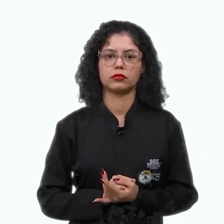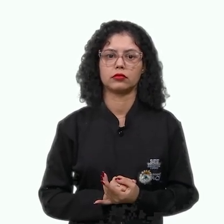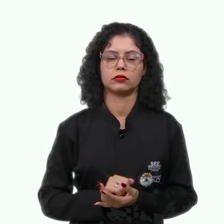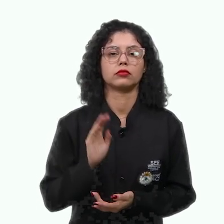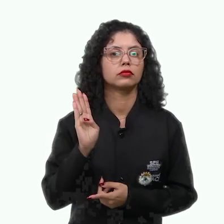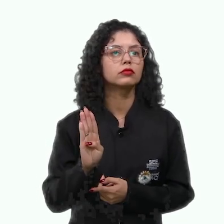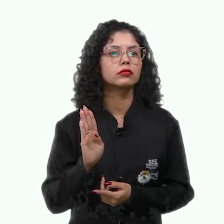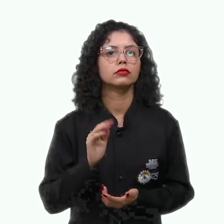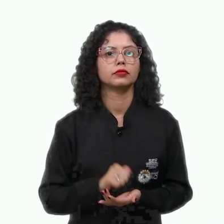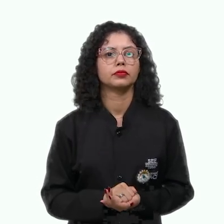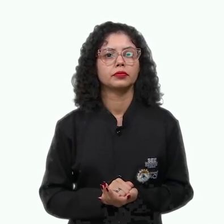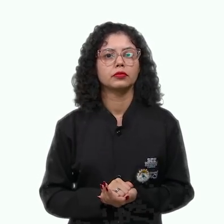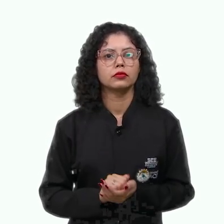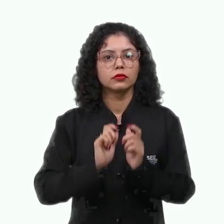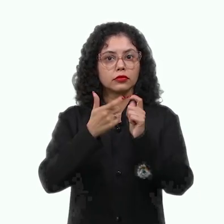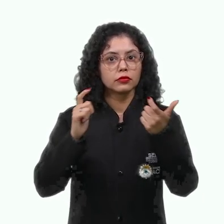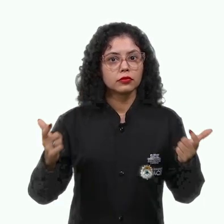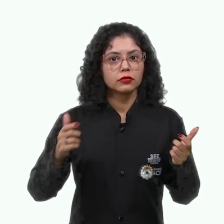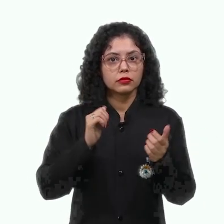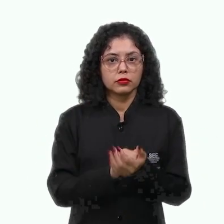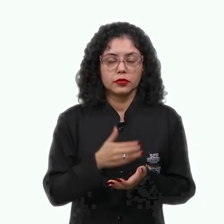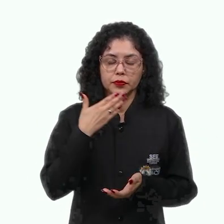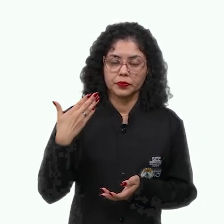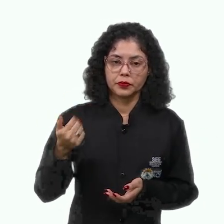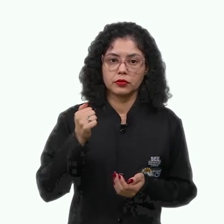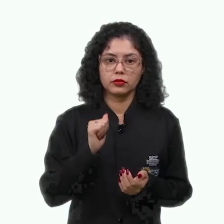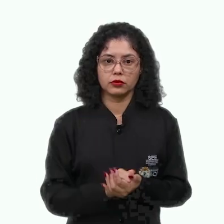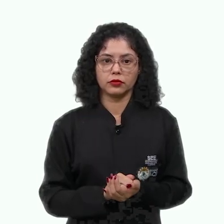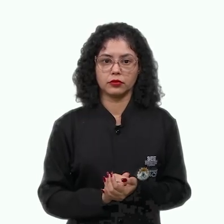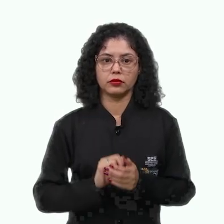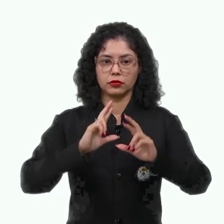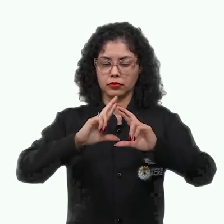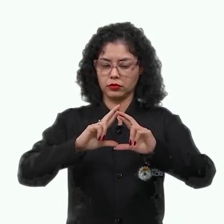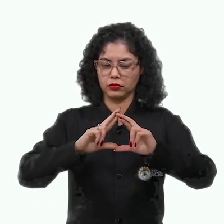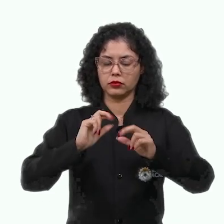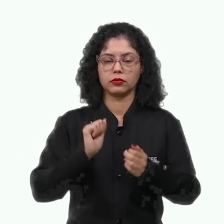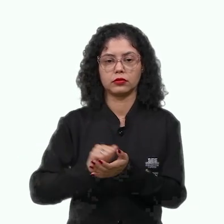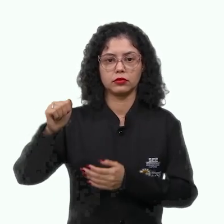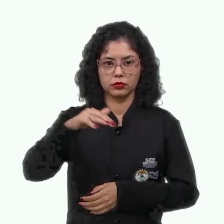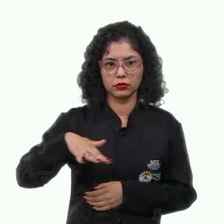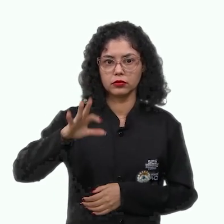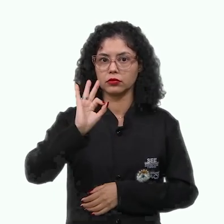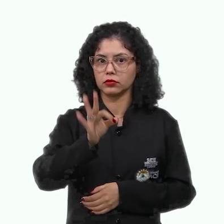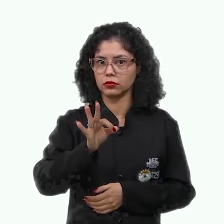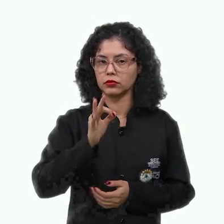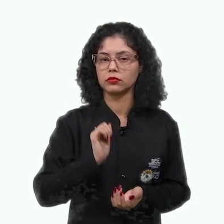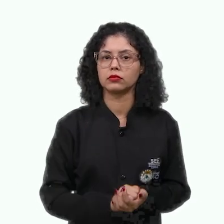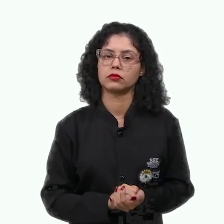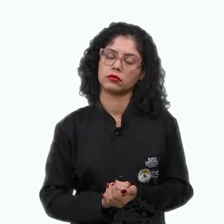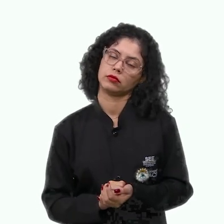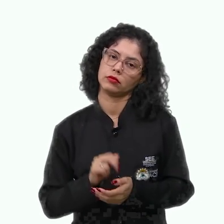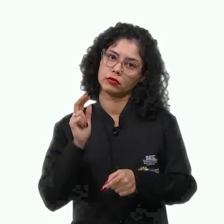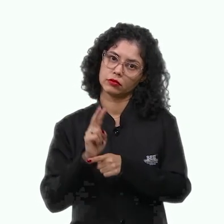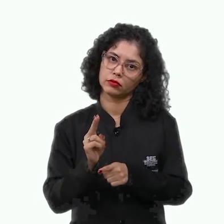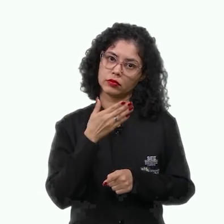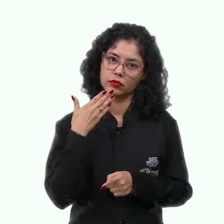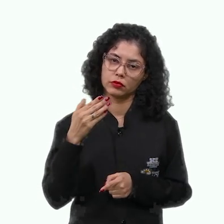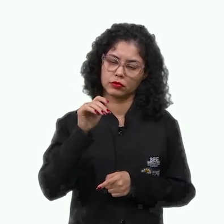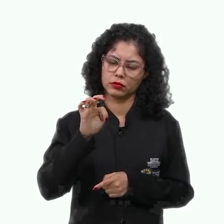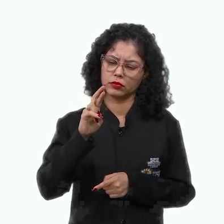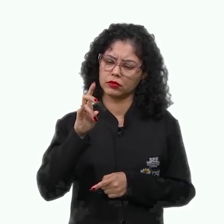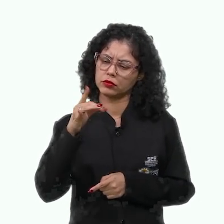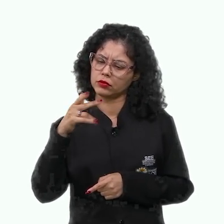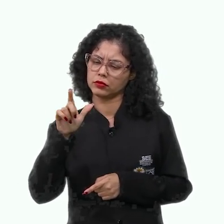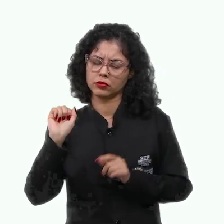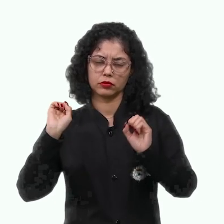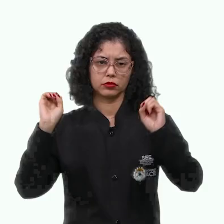B, aumento da eficiência e sustentabilidade agrícola, certo? Contribuição para a mitigação das